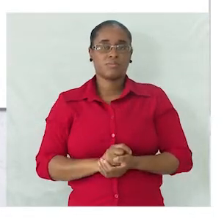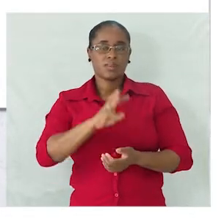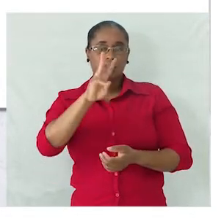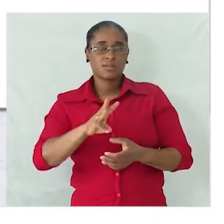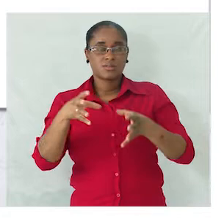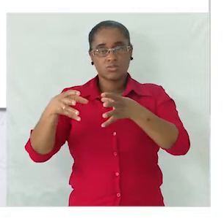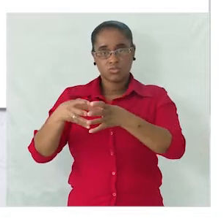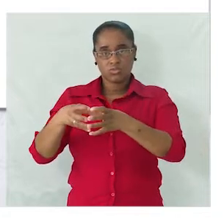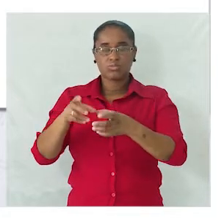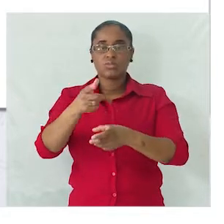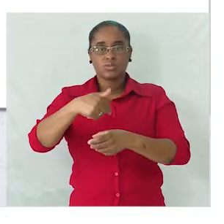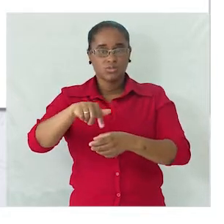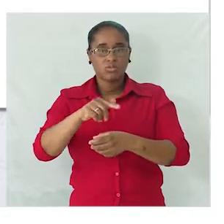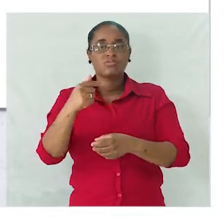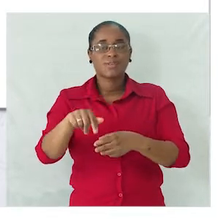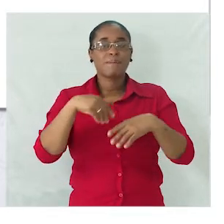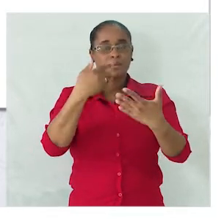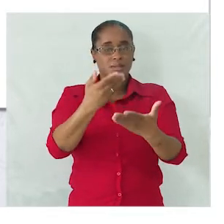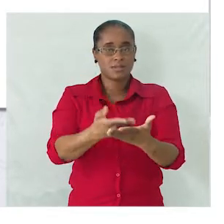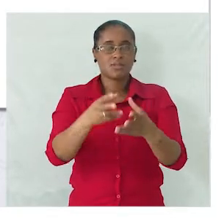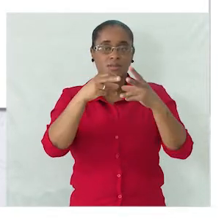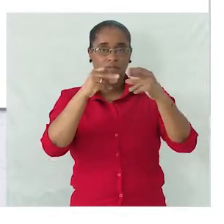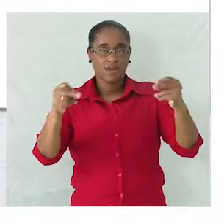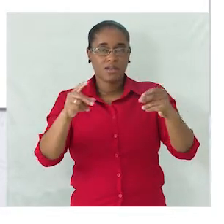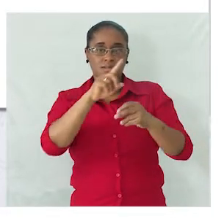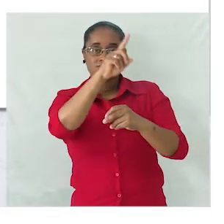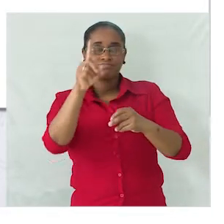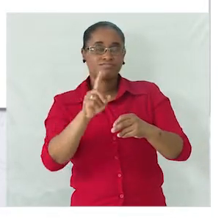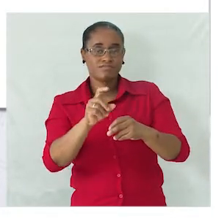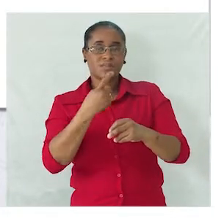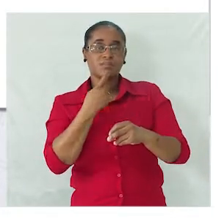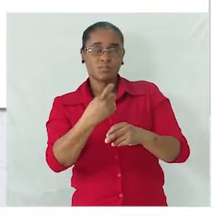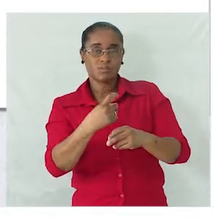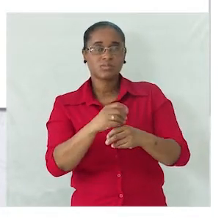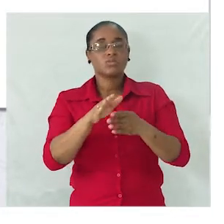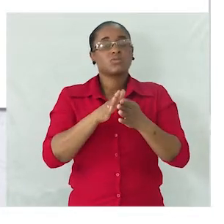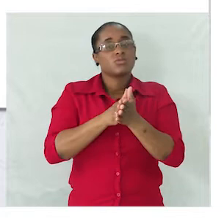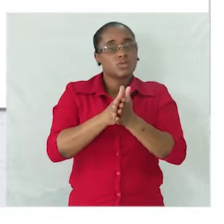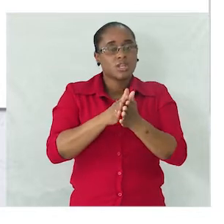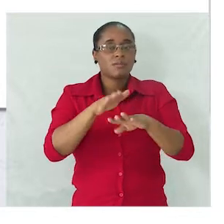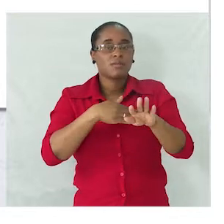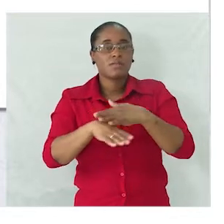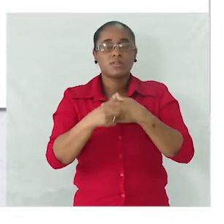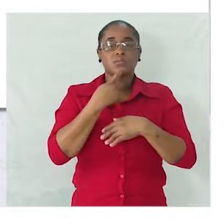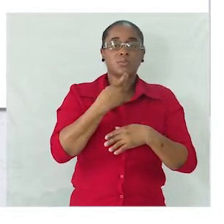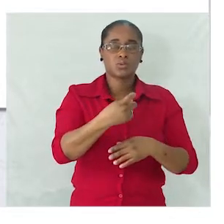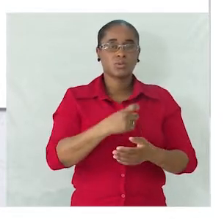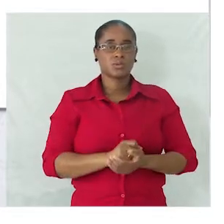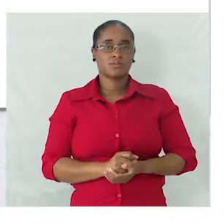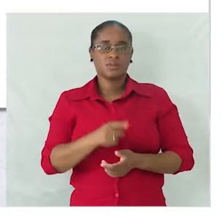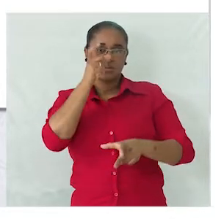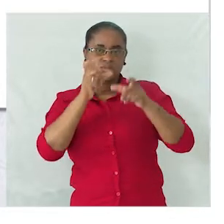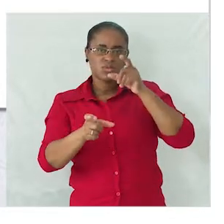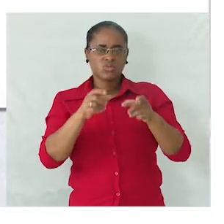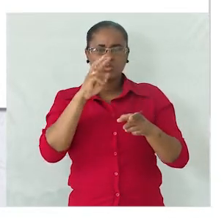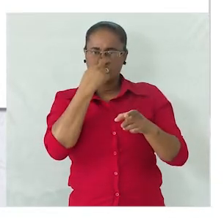estrofe, nós temos a apresentação da frase interrogativa, aquela usada para fazer perguntas. As pessoas